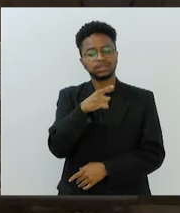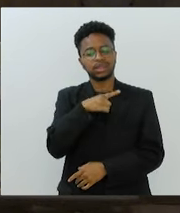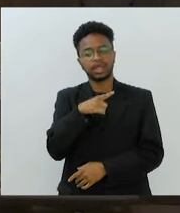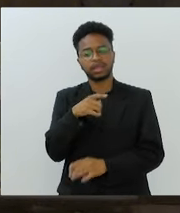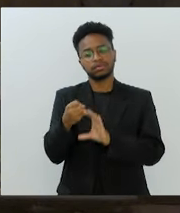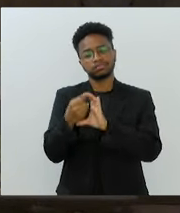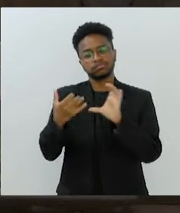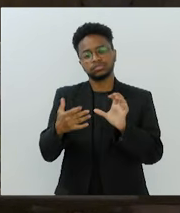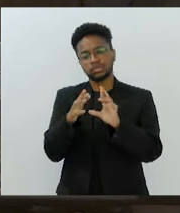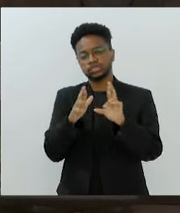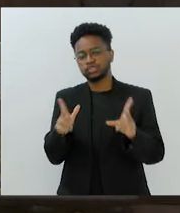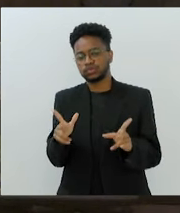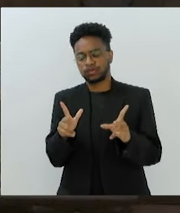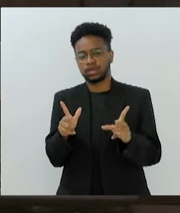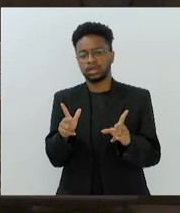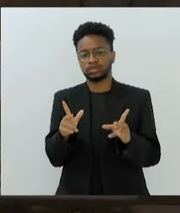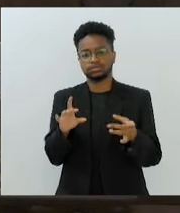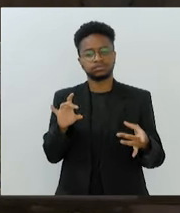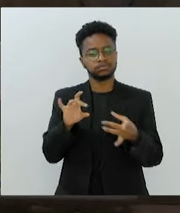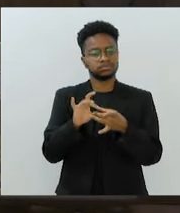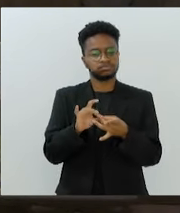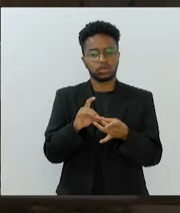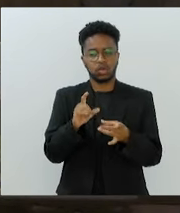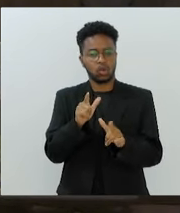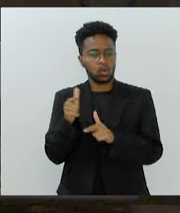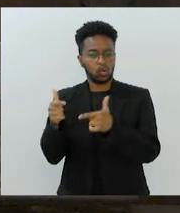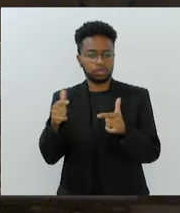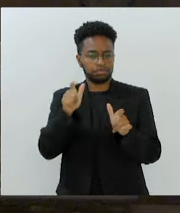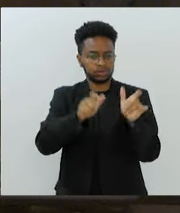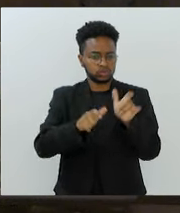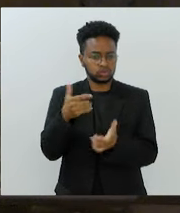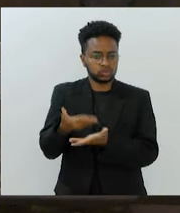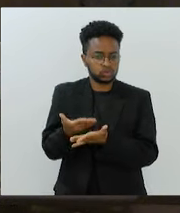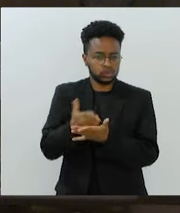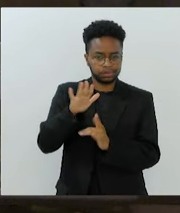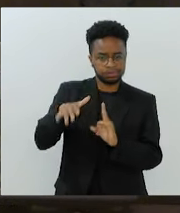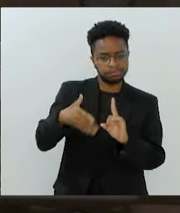em relação a outros ambientalistas, que